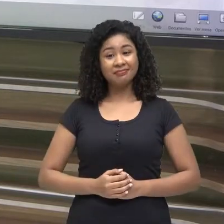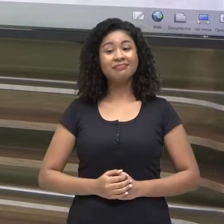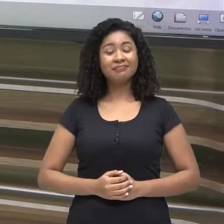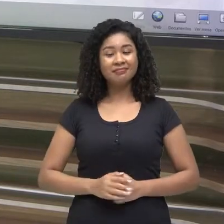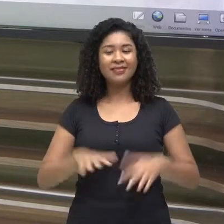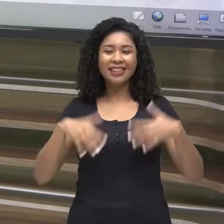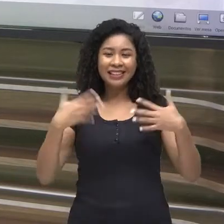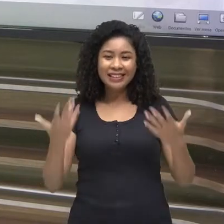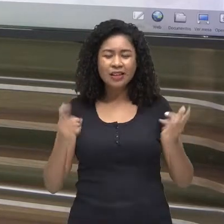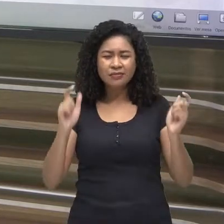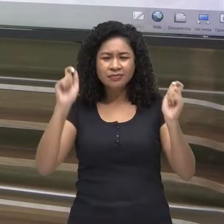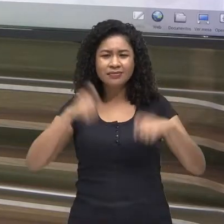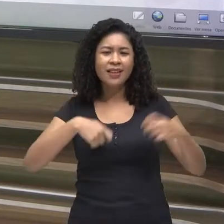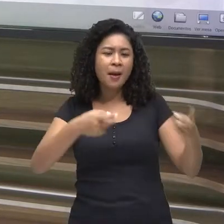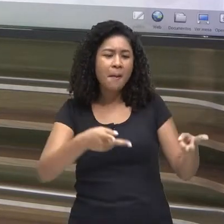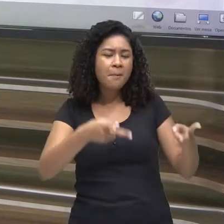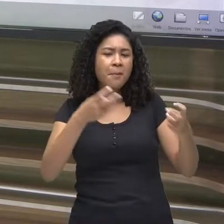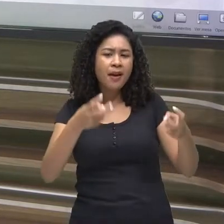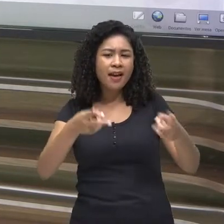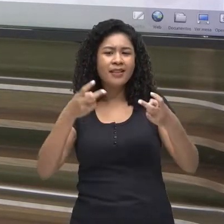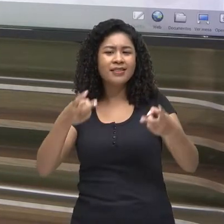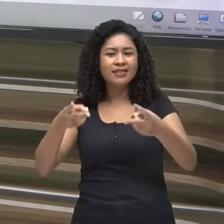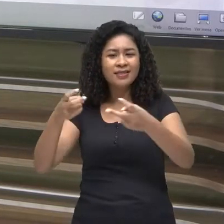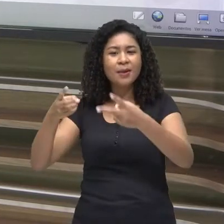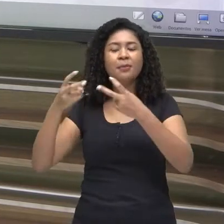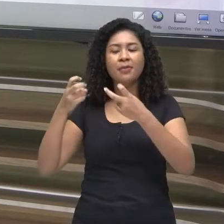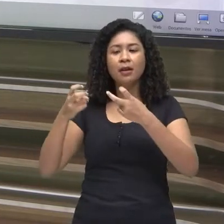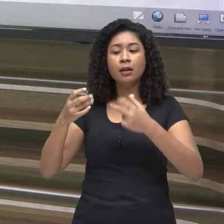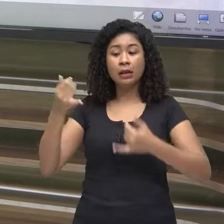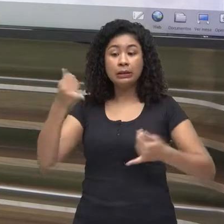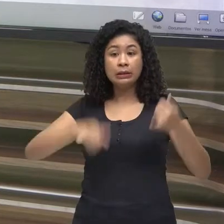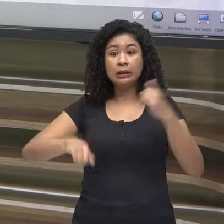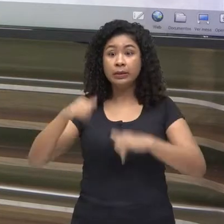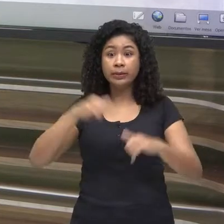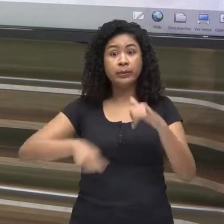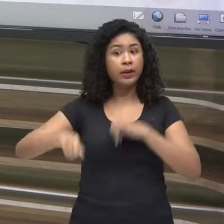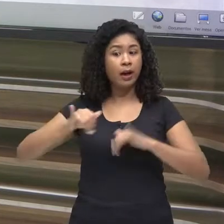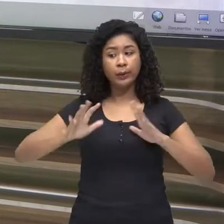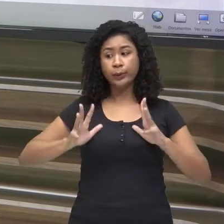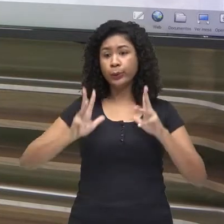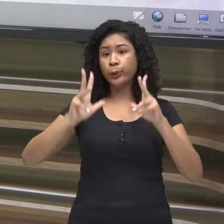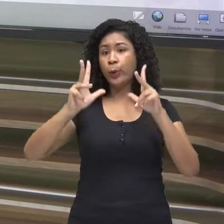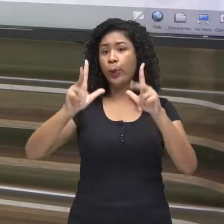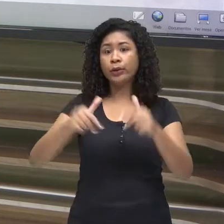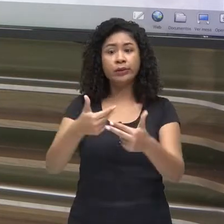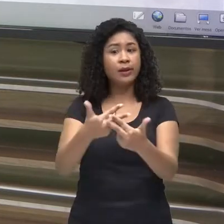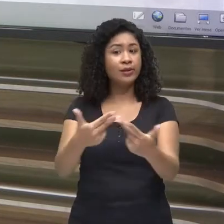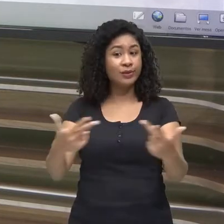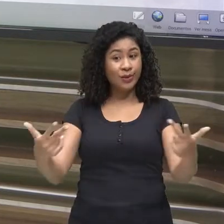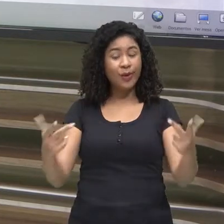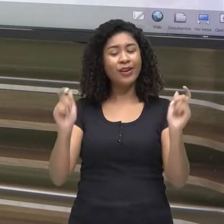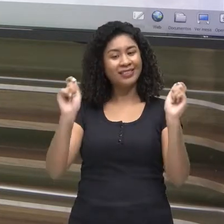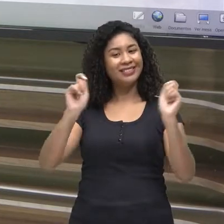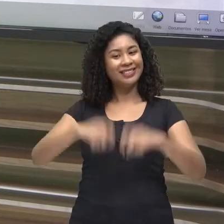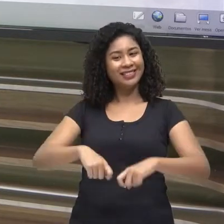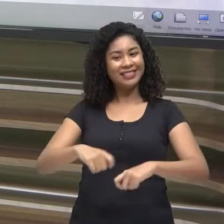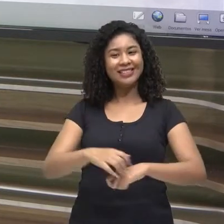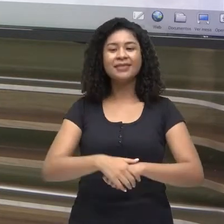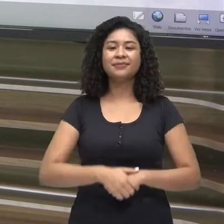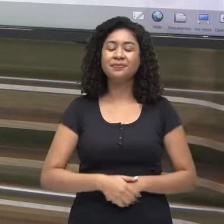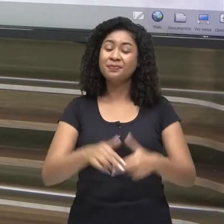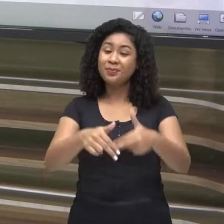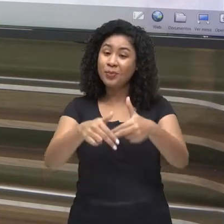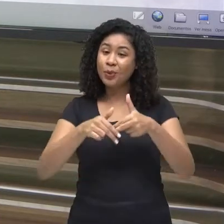consegue ver a ação da química em tudo que está ao nosso redor. Então, isso torna essa